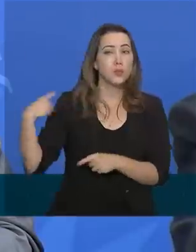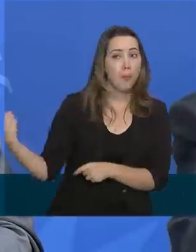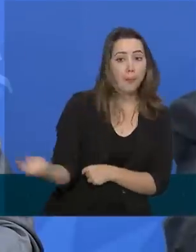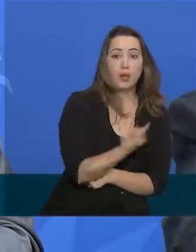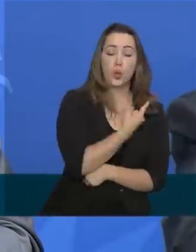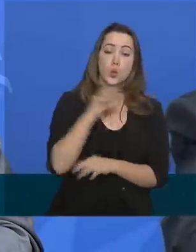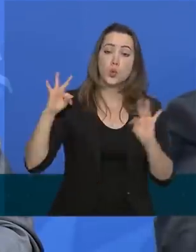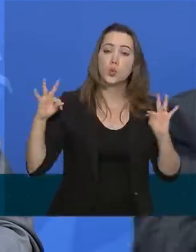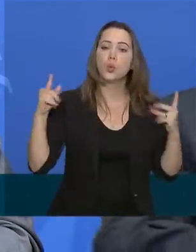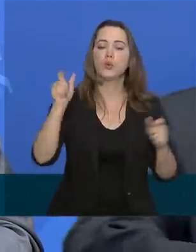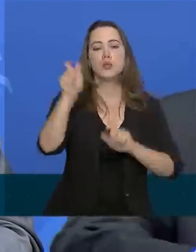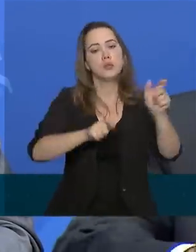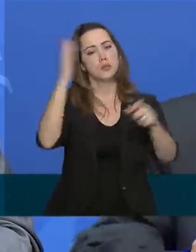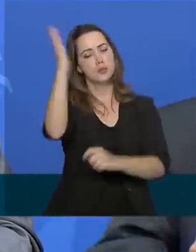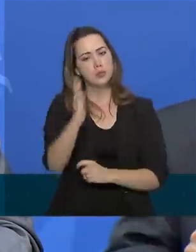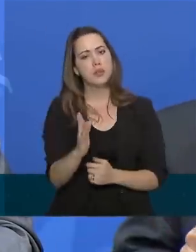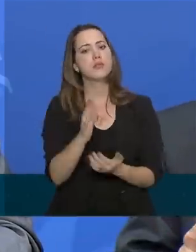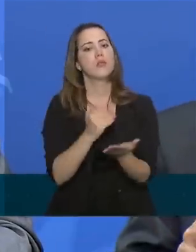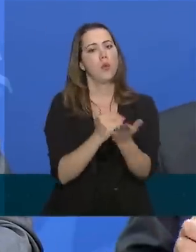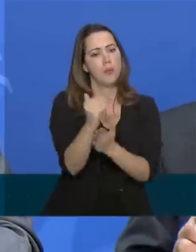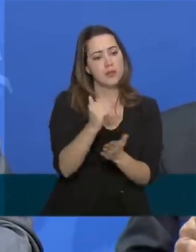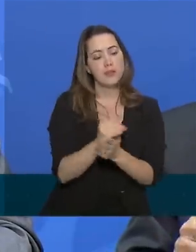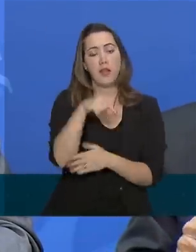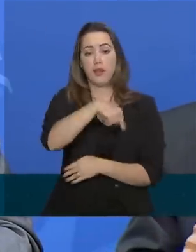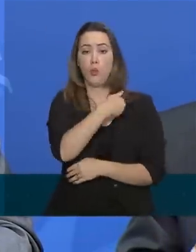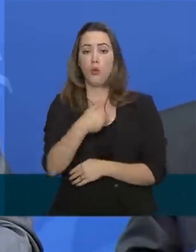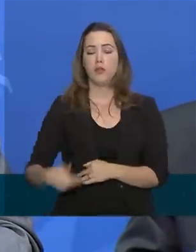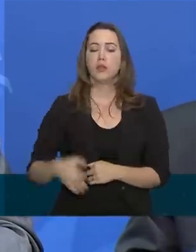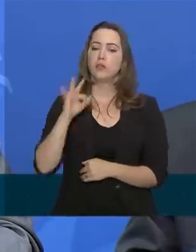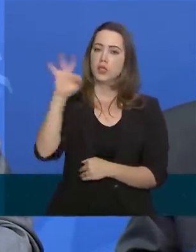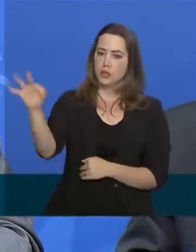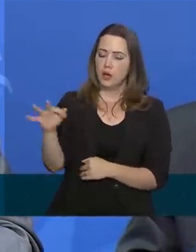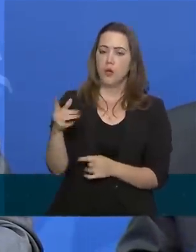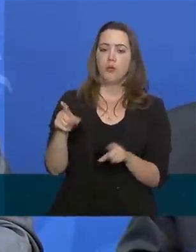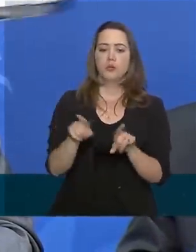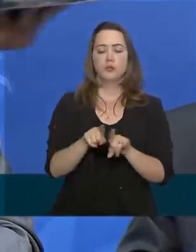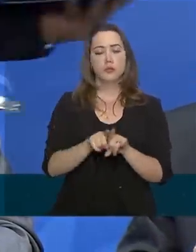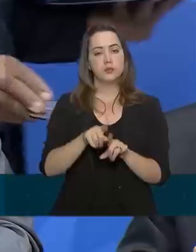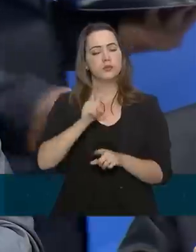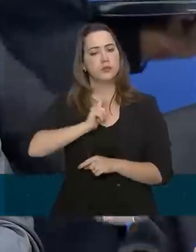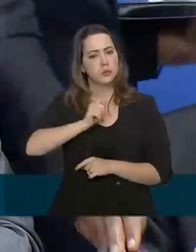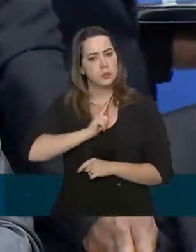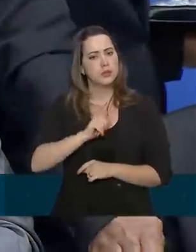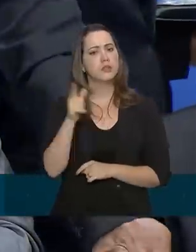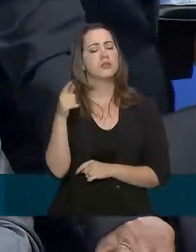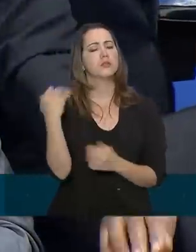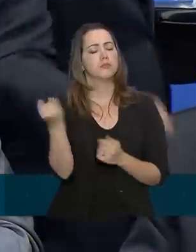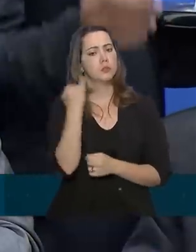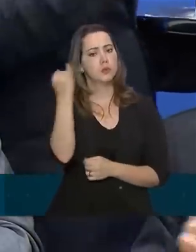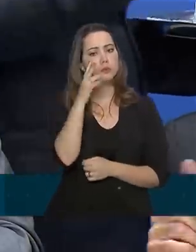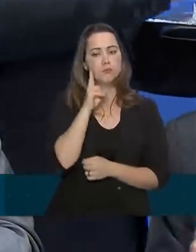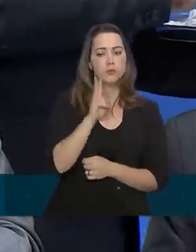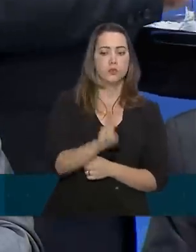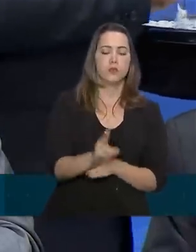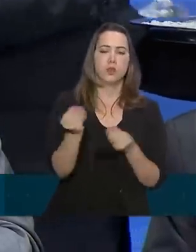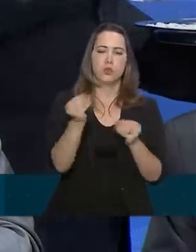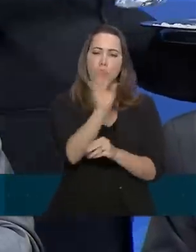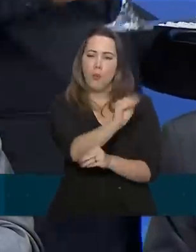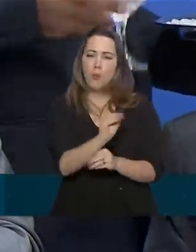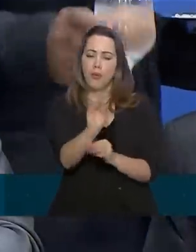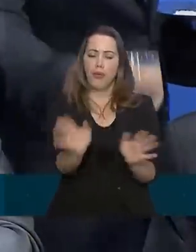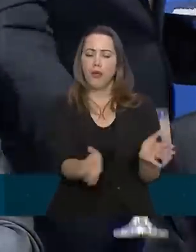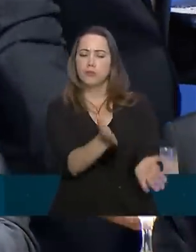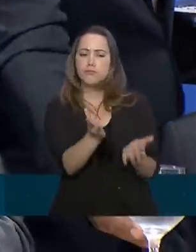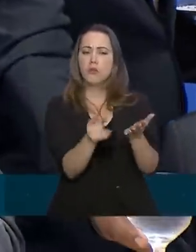todos os brasileiros a começar pelo governo federal tem interesse na preservação na